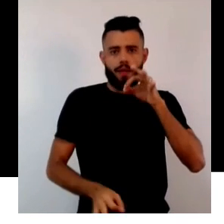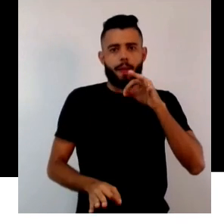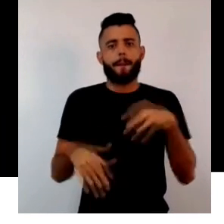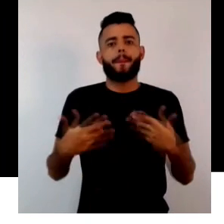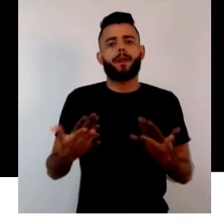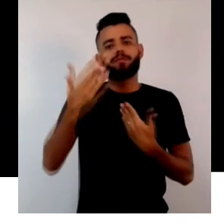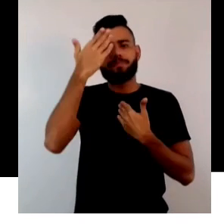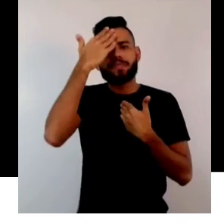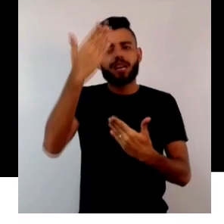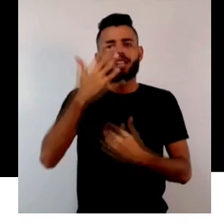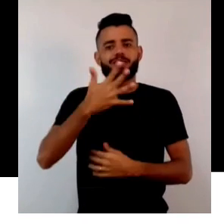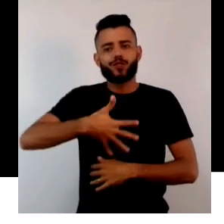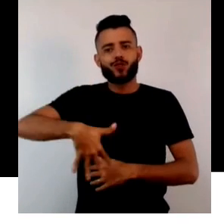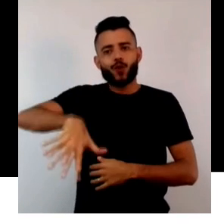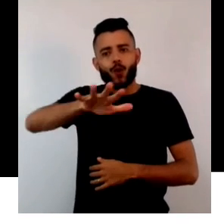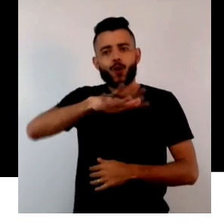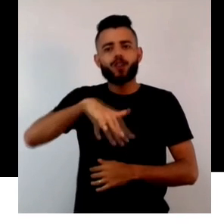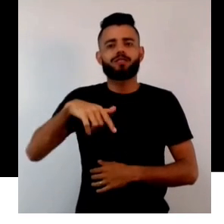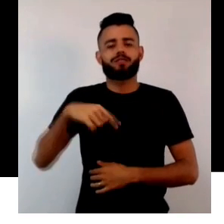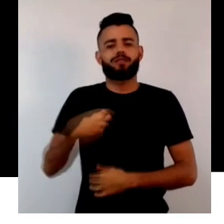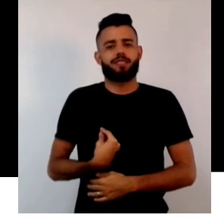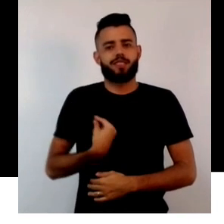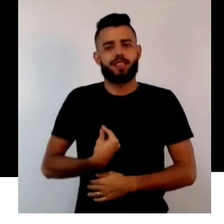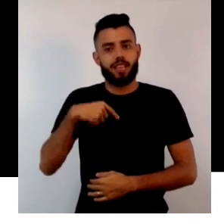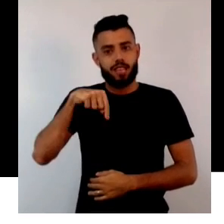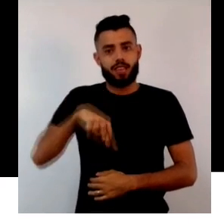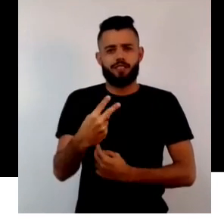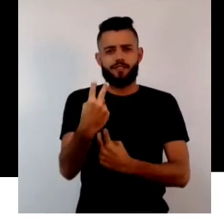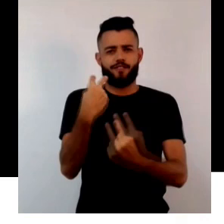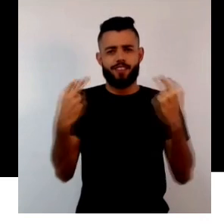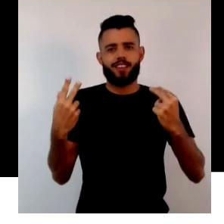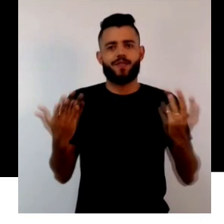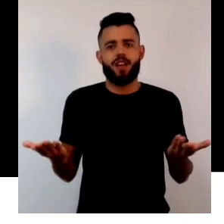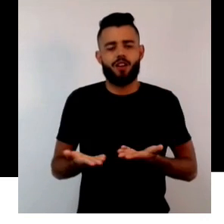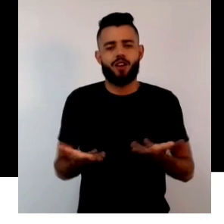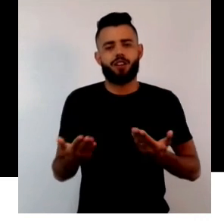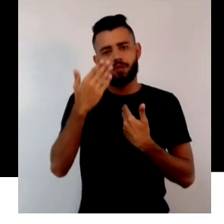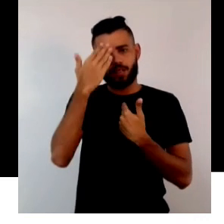aqui assistindo até agora, obrigada Lola pela mediação e pelas